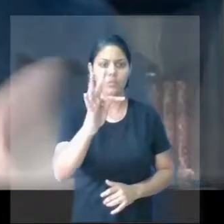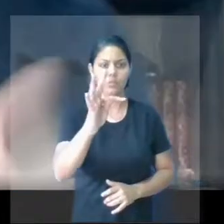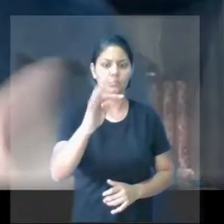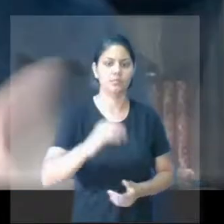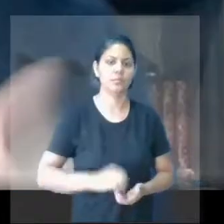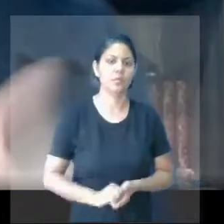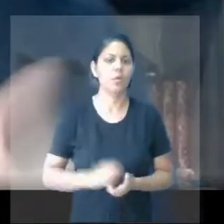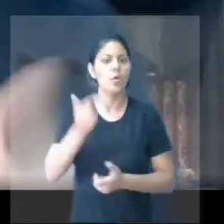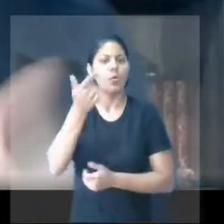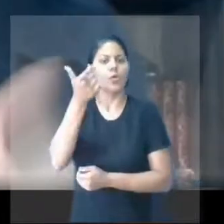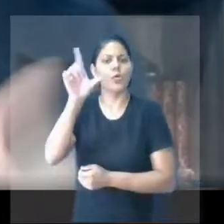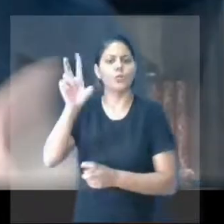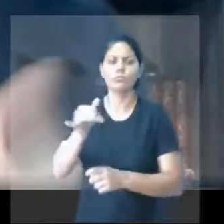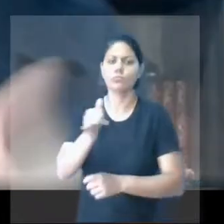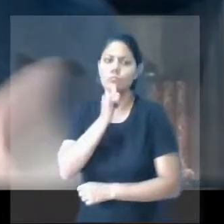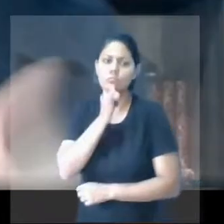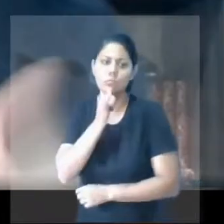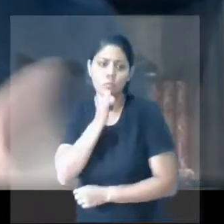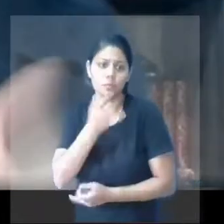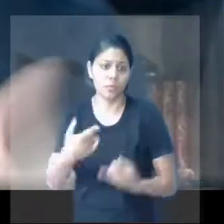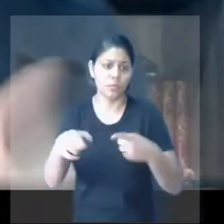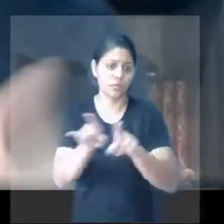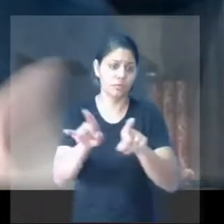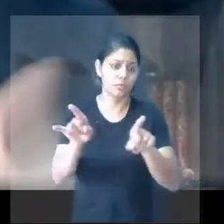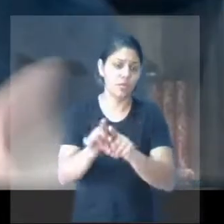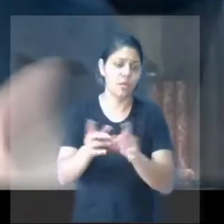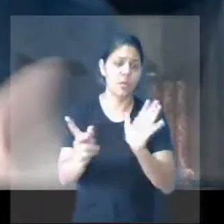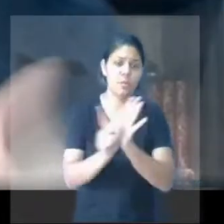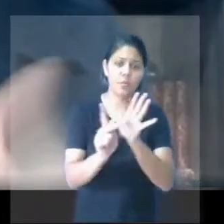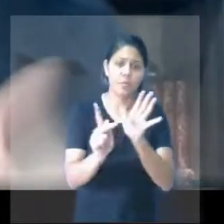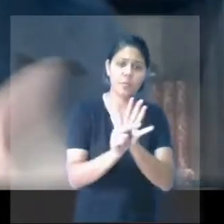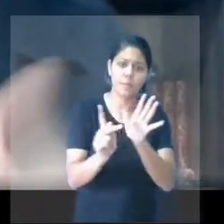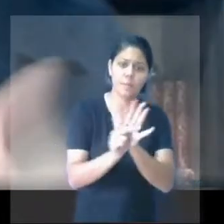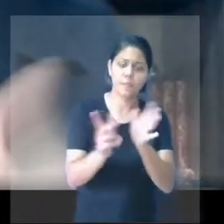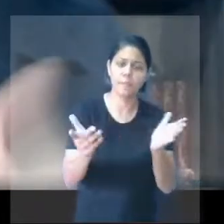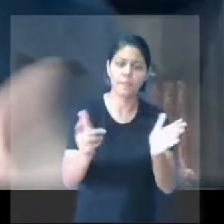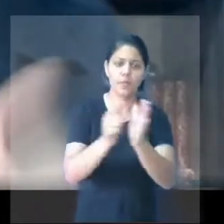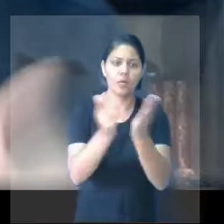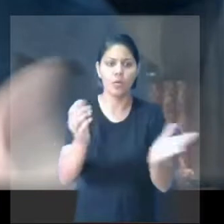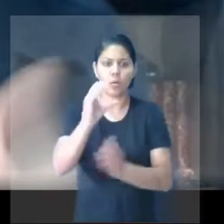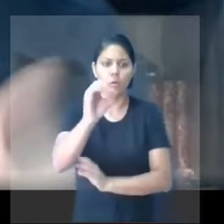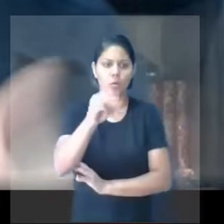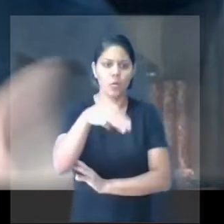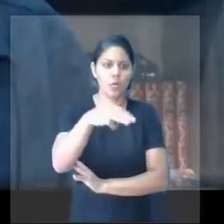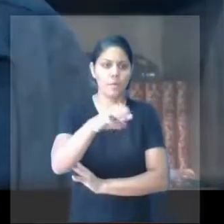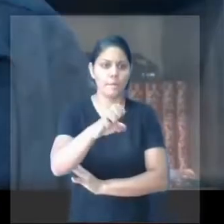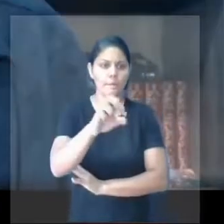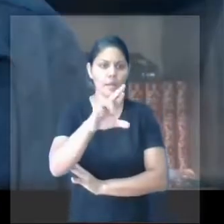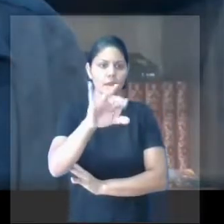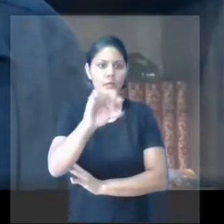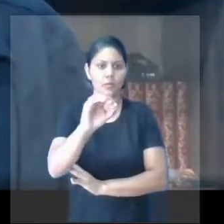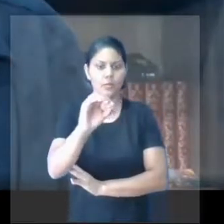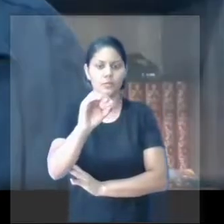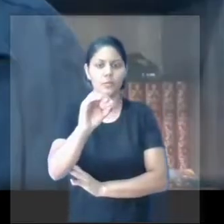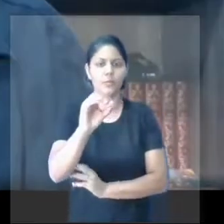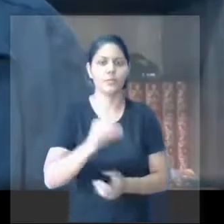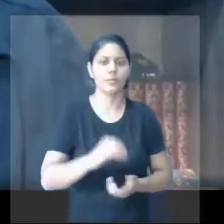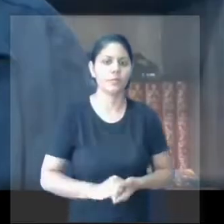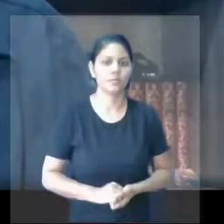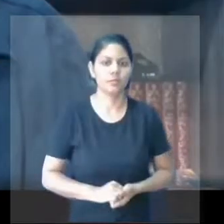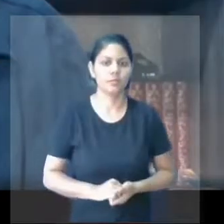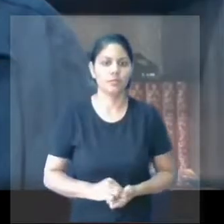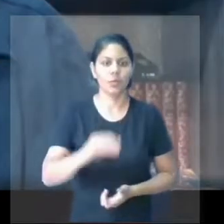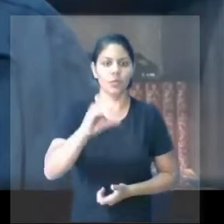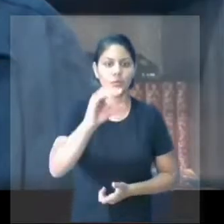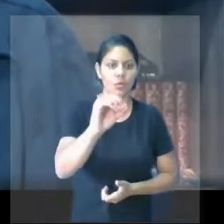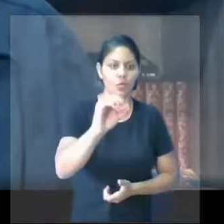Outro exemplo que eu posso dar também, né? A própria obra do Homero, né? Que é o grande clássico de todos. A Ilíada e a